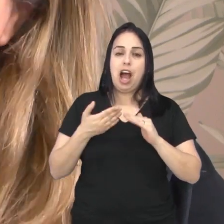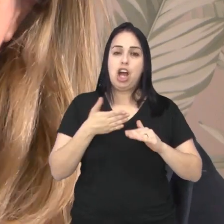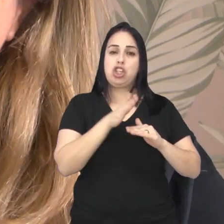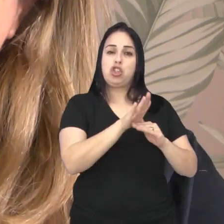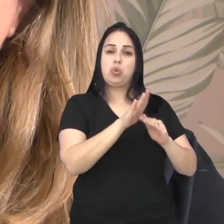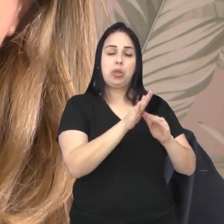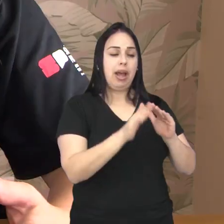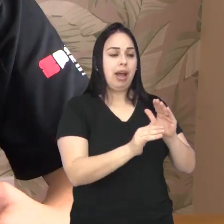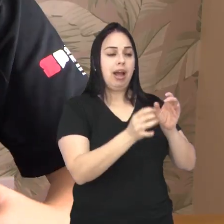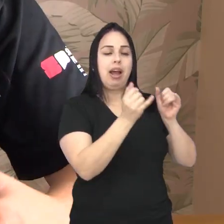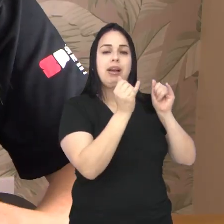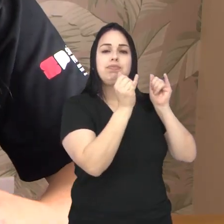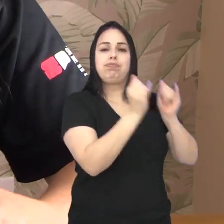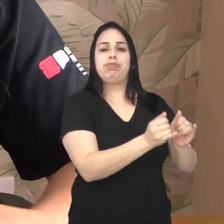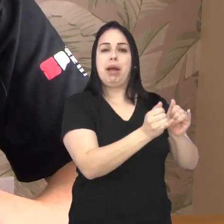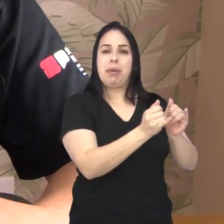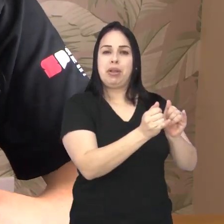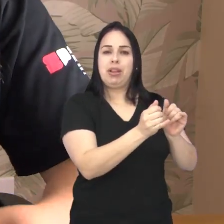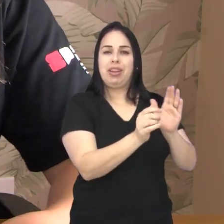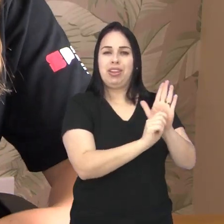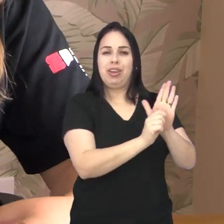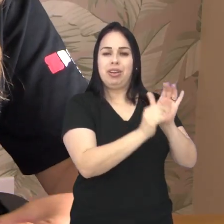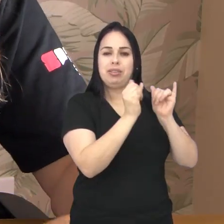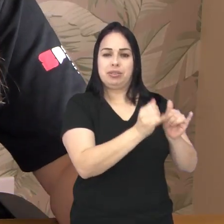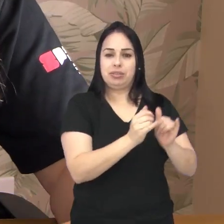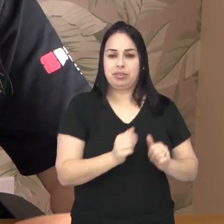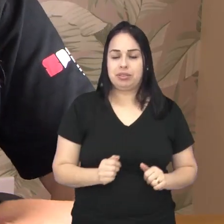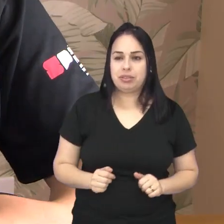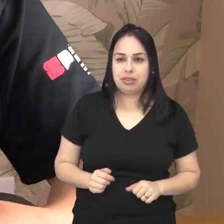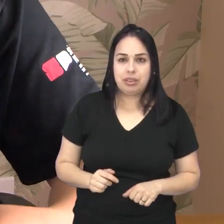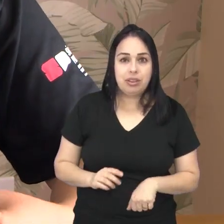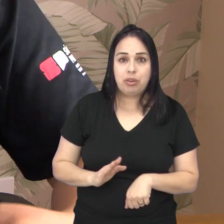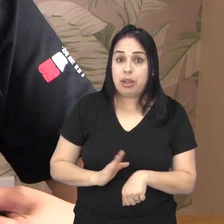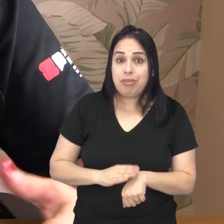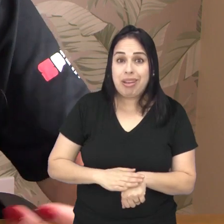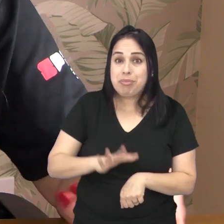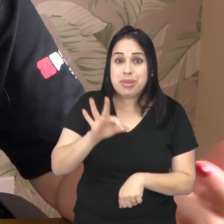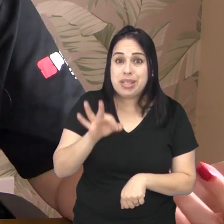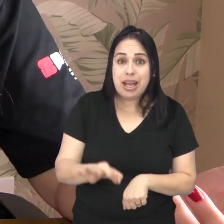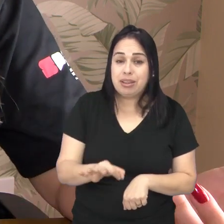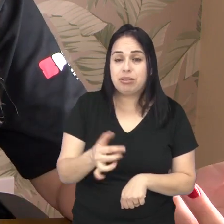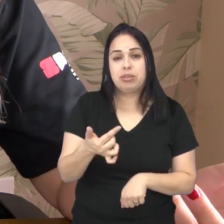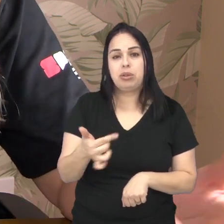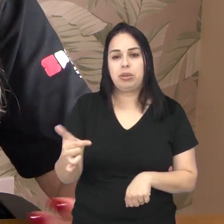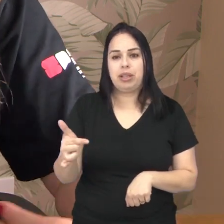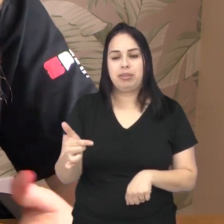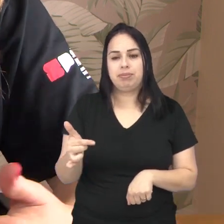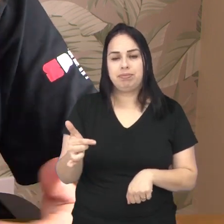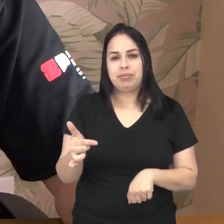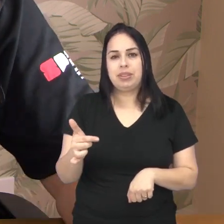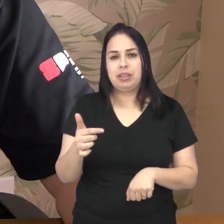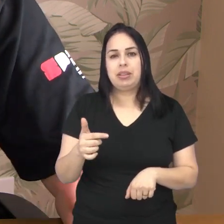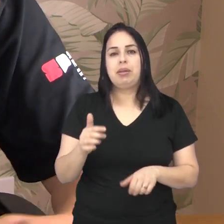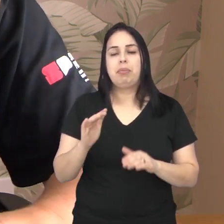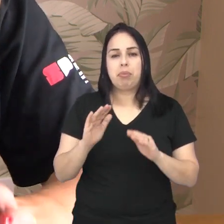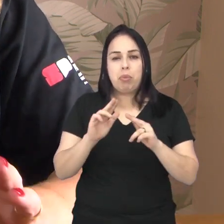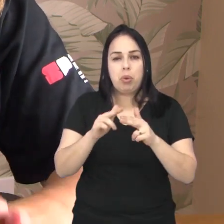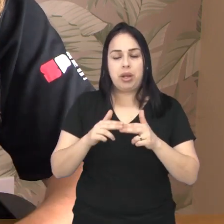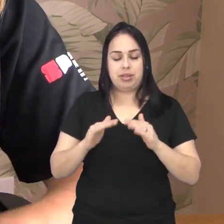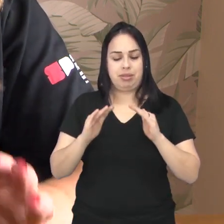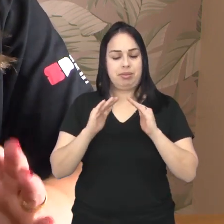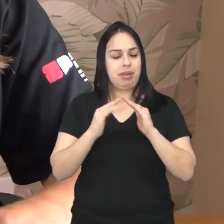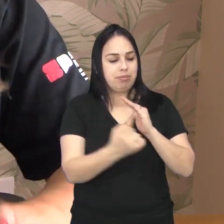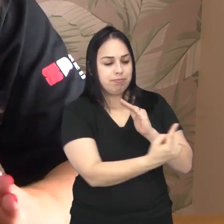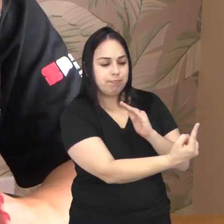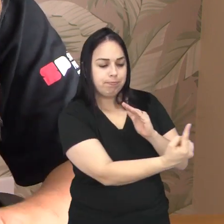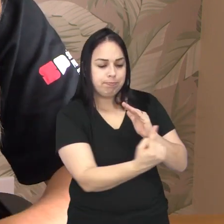nesse processo. Essa casa serve como essa porta de saída que não tem tempo determinado para acabar. Então, é uma